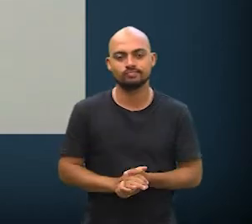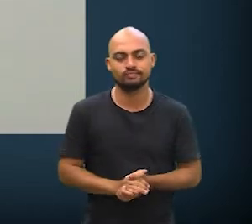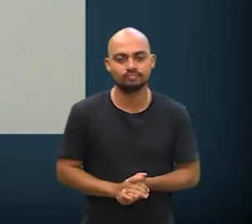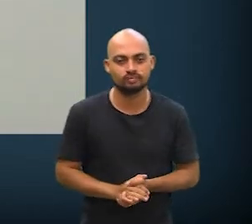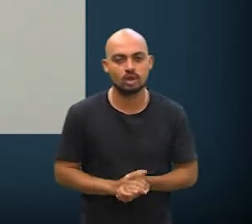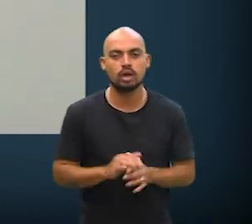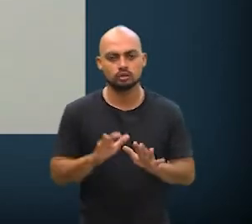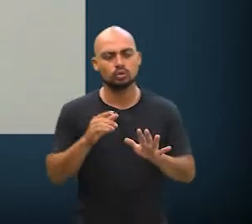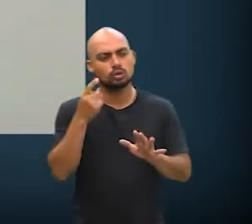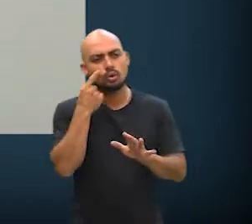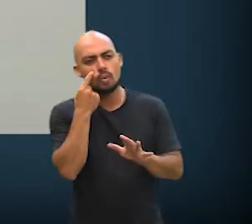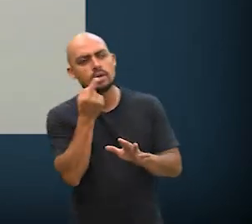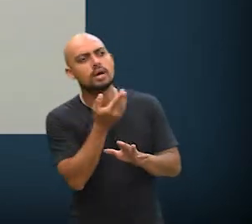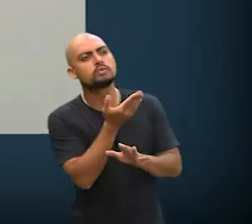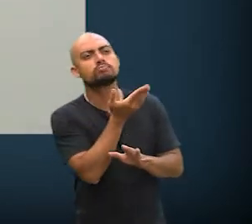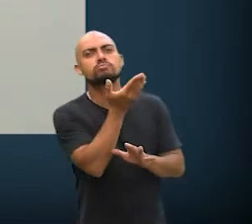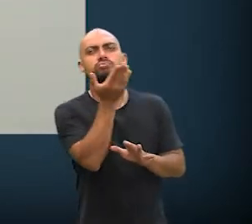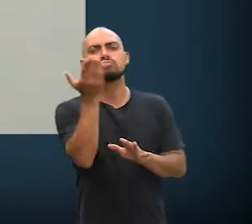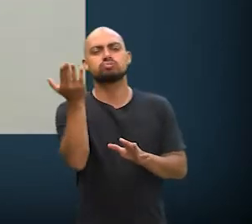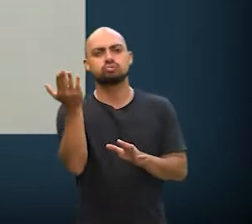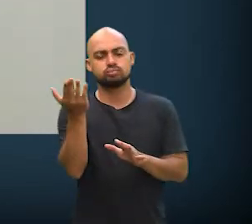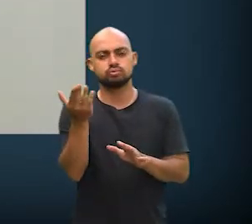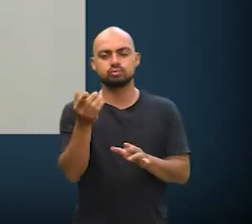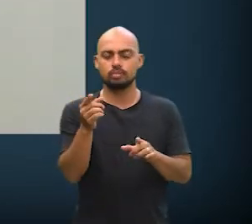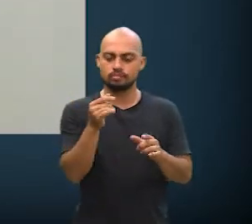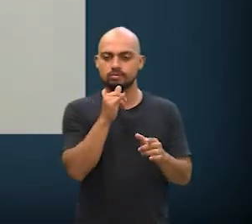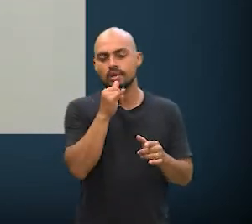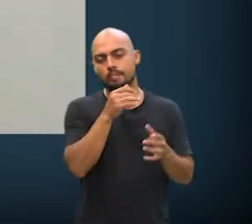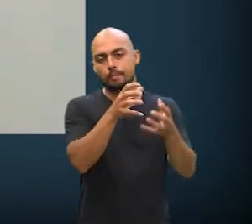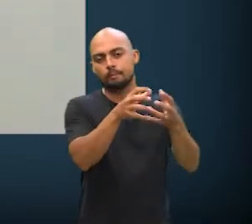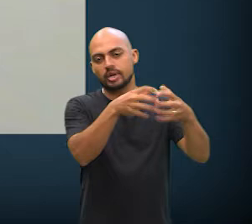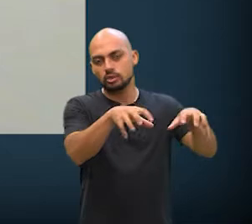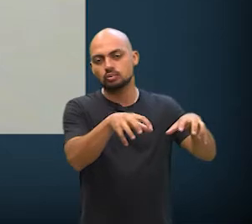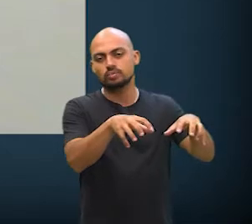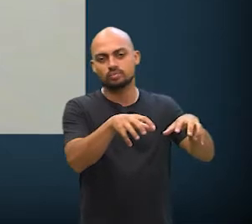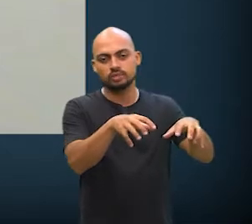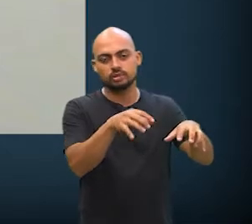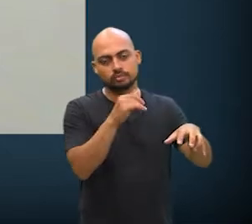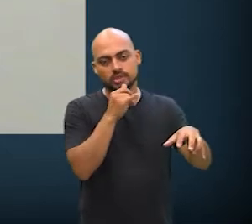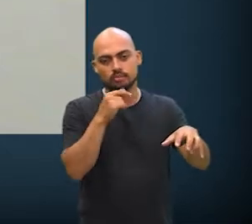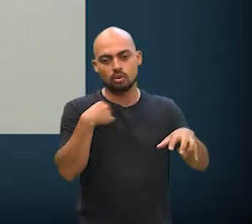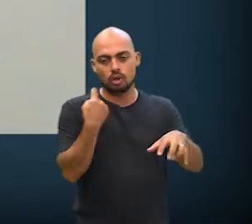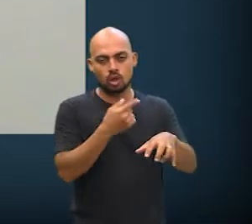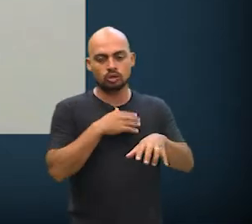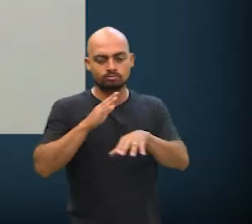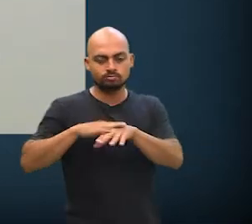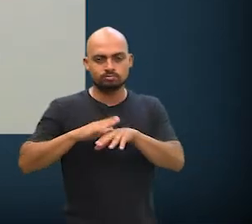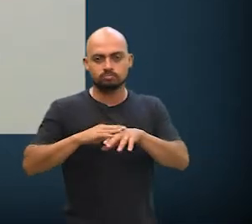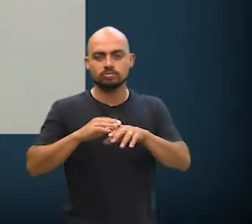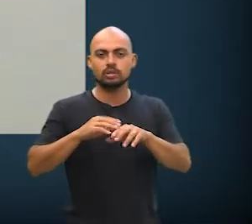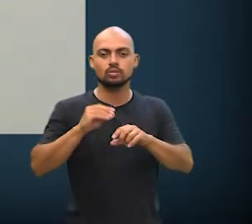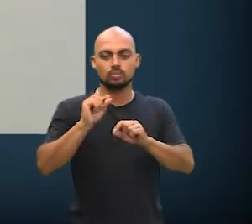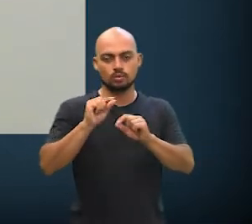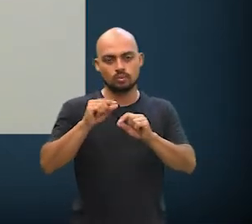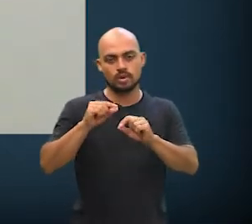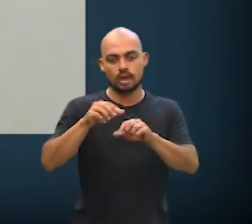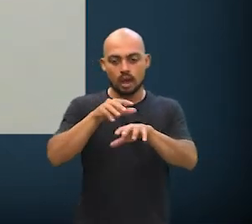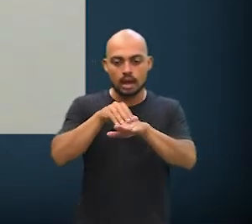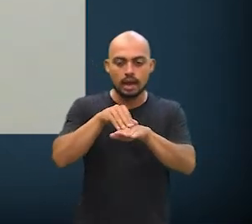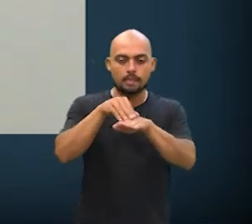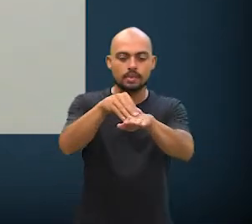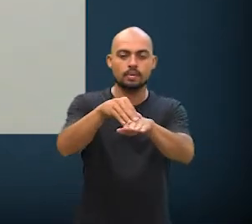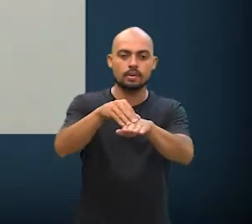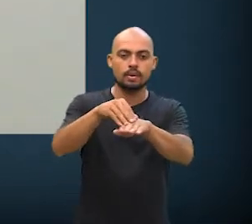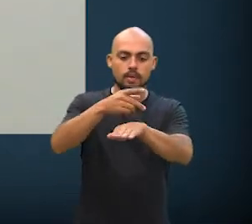está vivendo, a gente teve também um fator prejudicial que, como a gente trabalha com cargas de importação e exportação, a alta do dólar